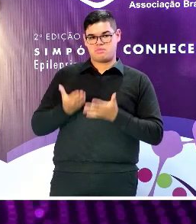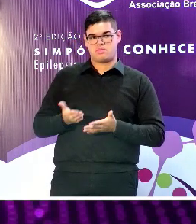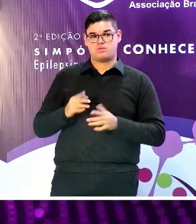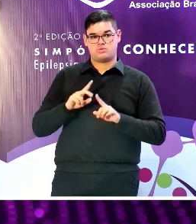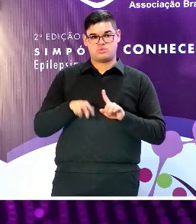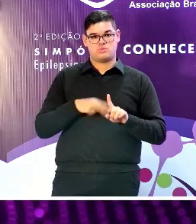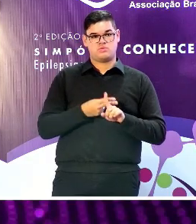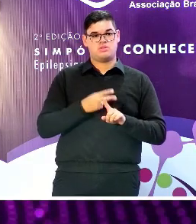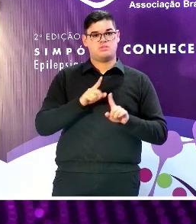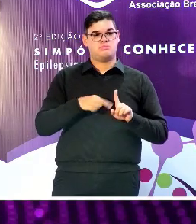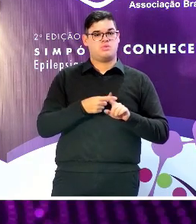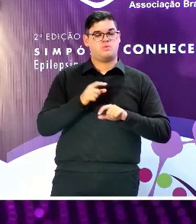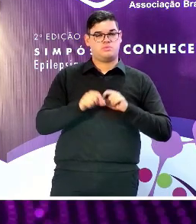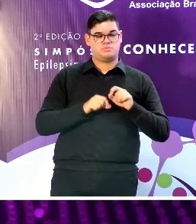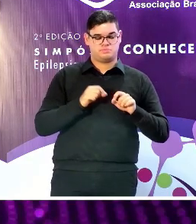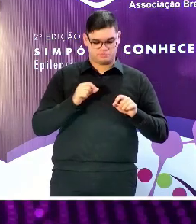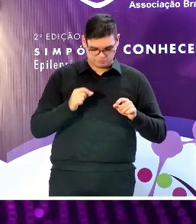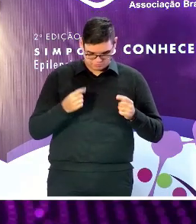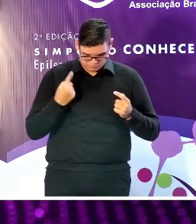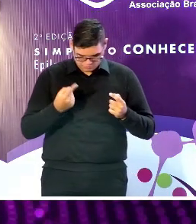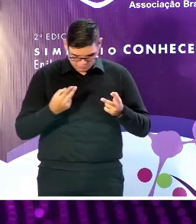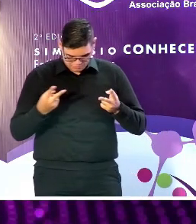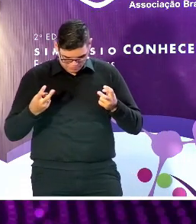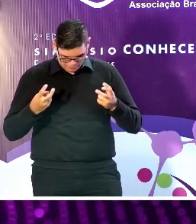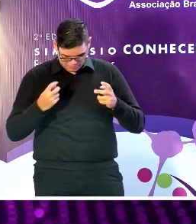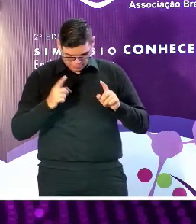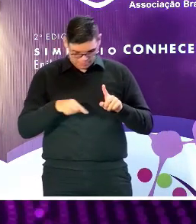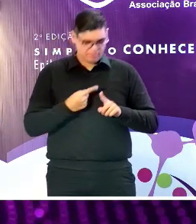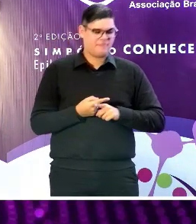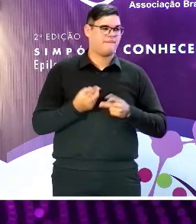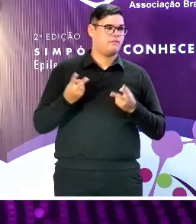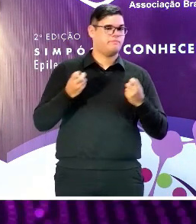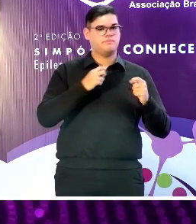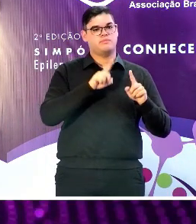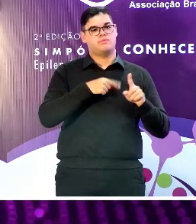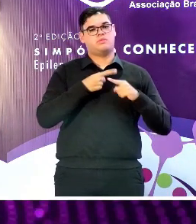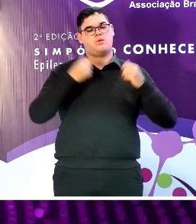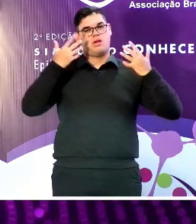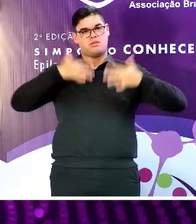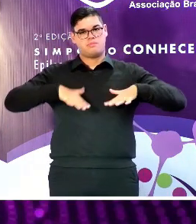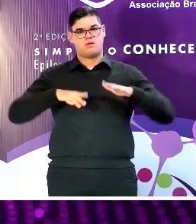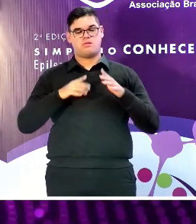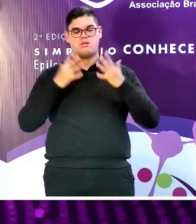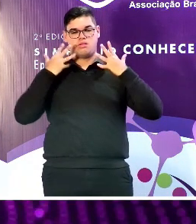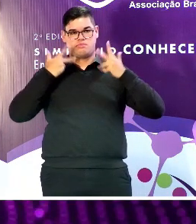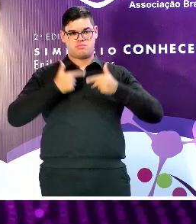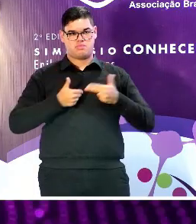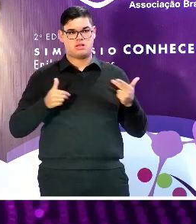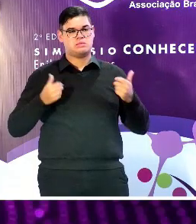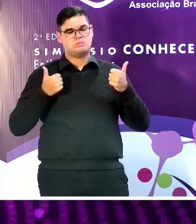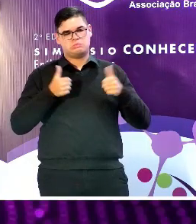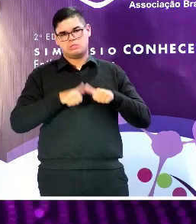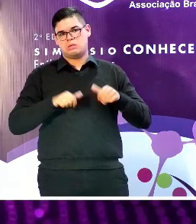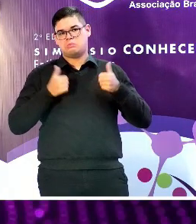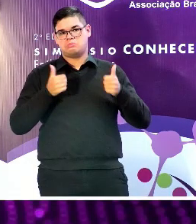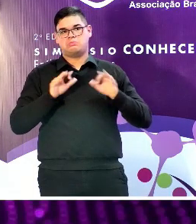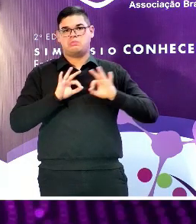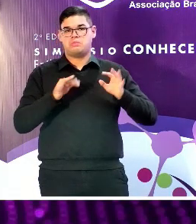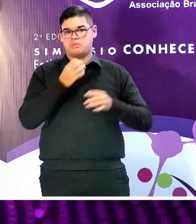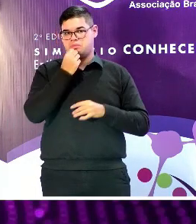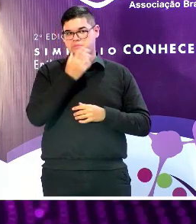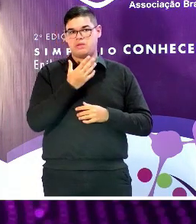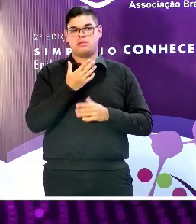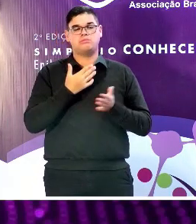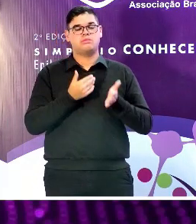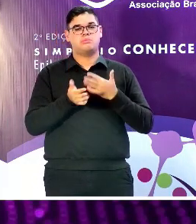dose em que a gente identifica esses efeitos, e os animais estão muito bem, mesmo com essa